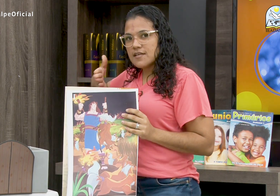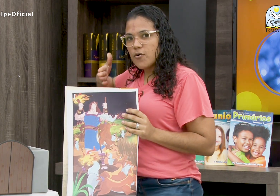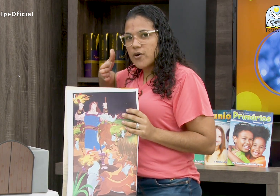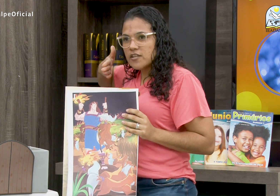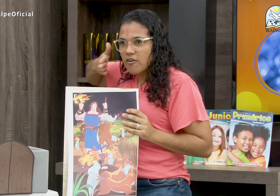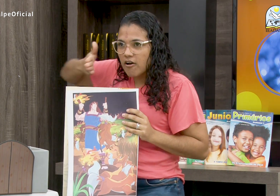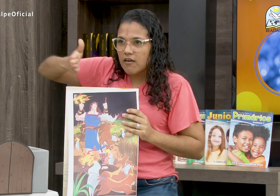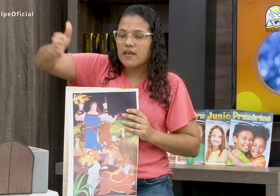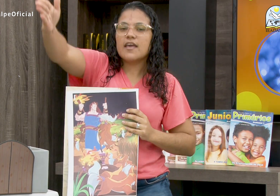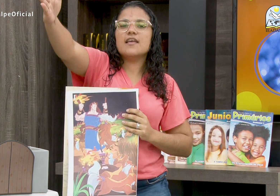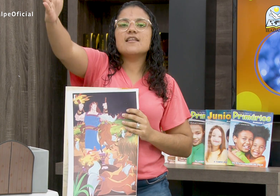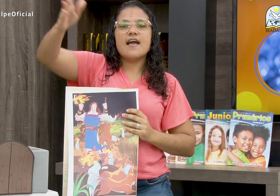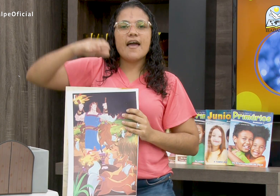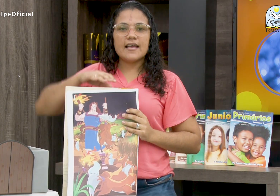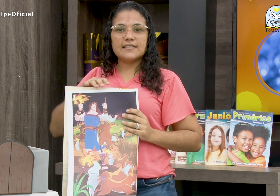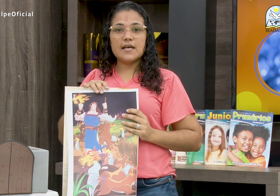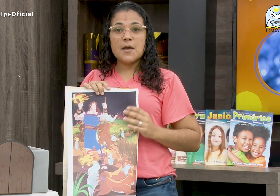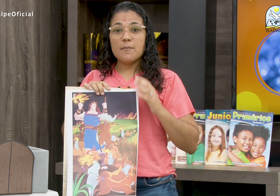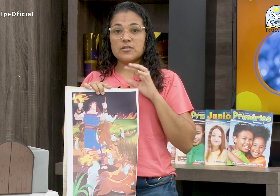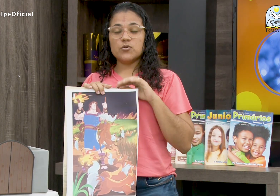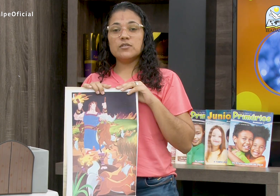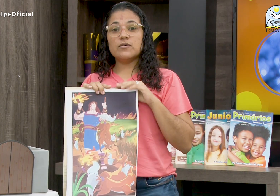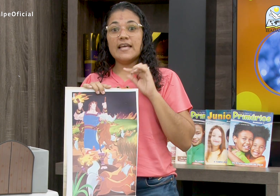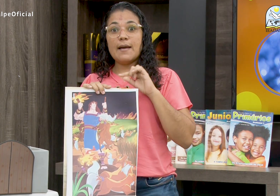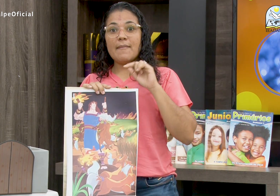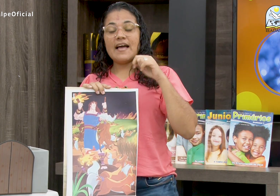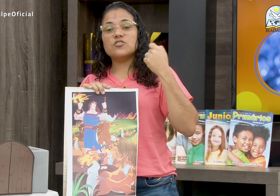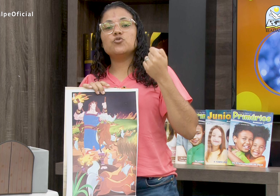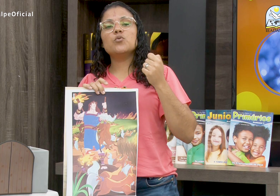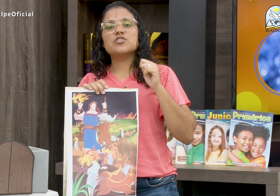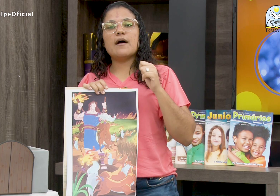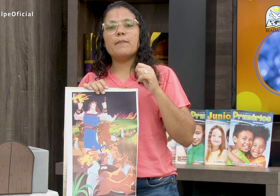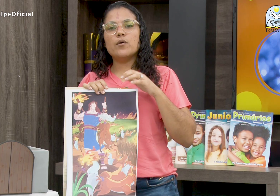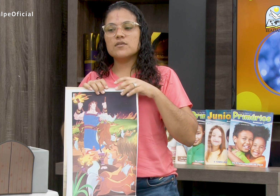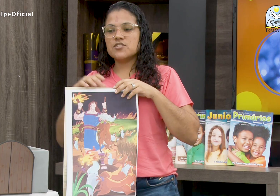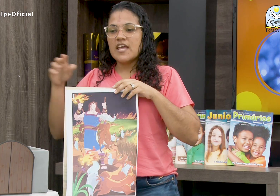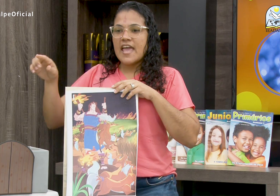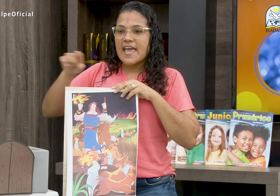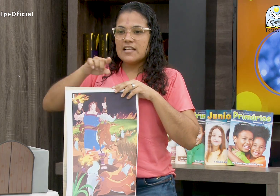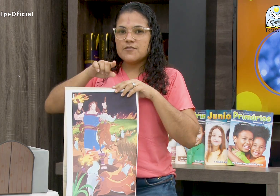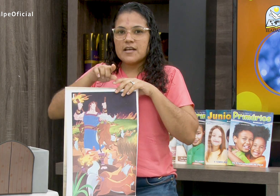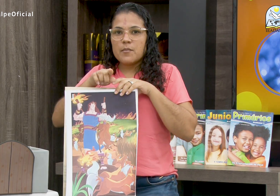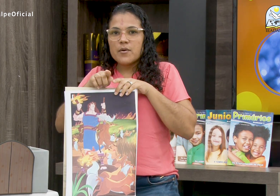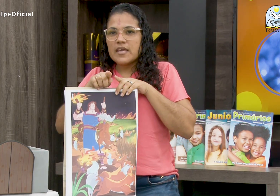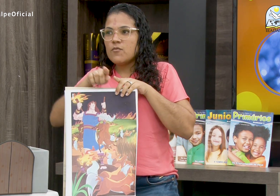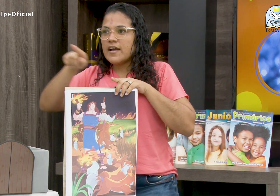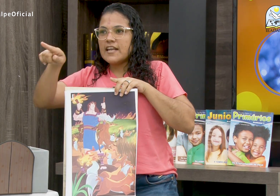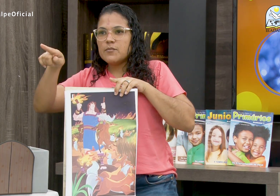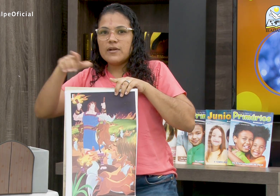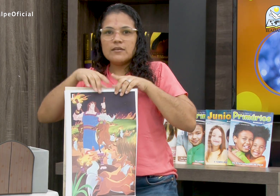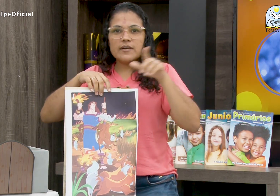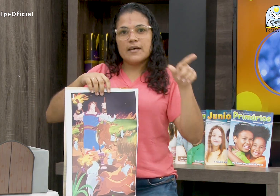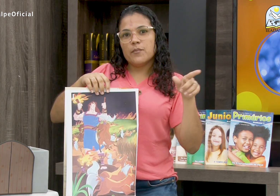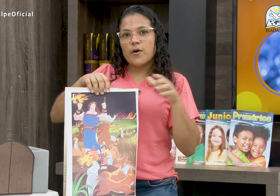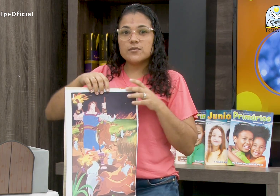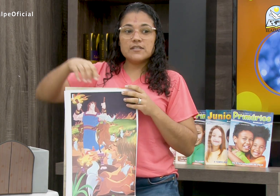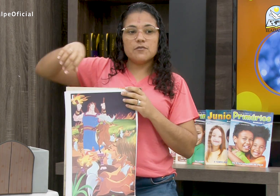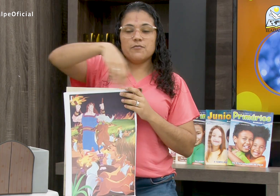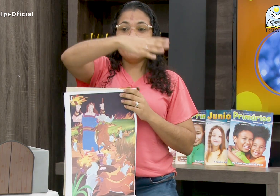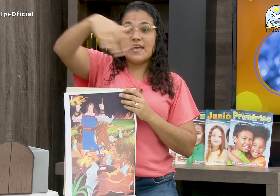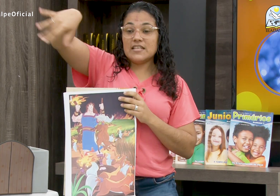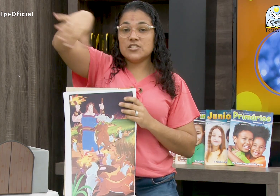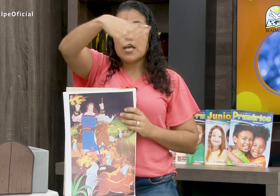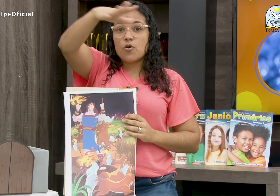tivesse corrido, ó, em linha reta. Mas quando ele amarra as duas raposas, elas ficam meio que uma querendo para o lado, uma querendo para o outro.